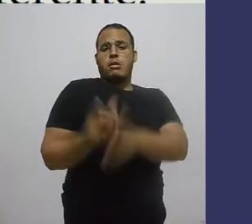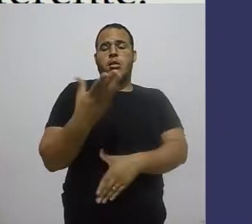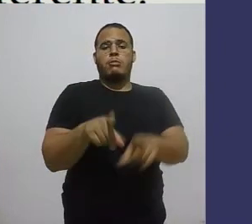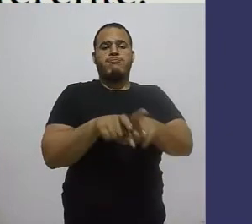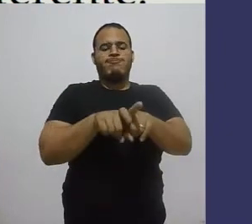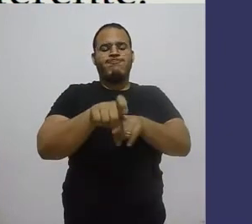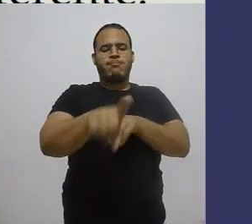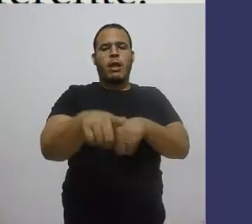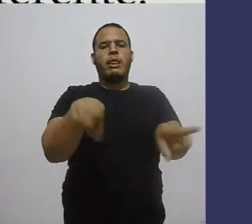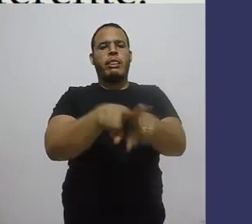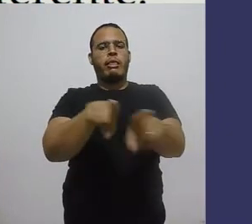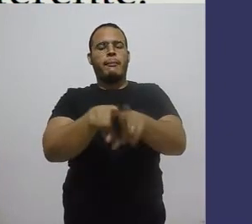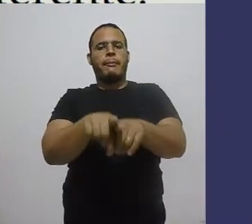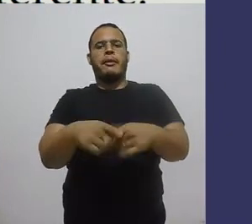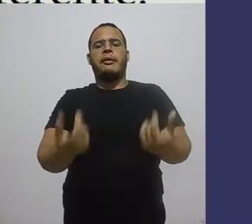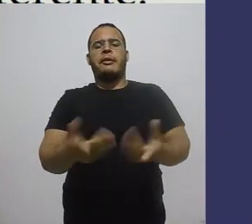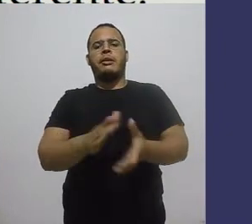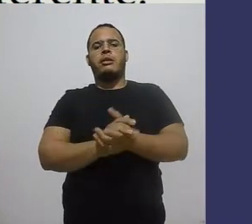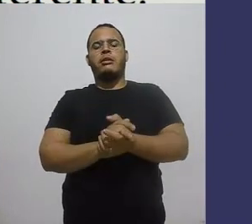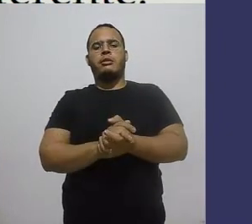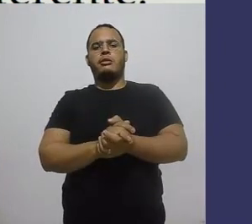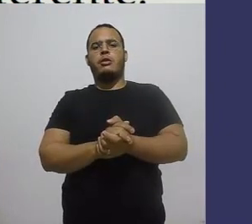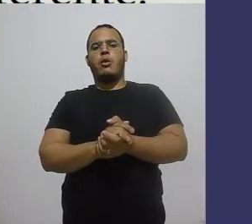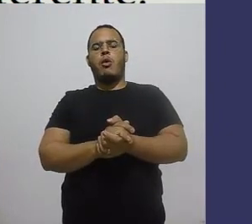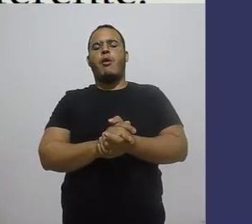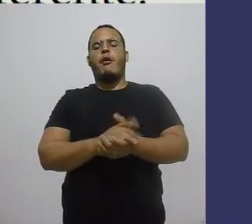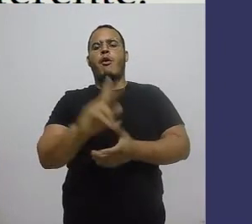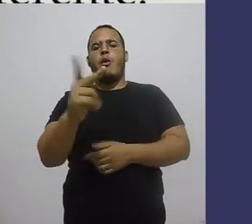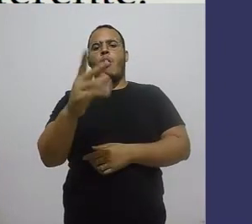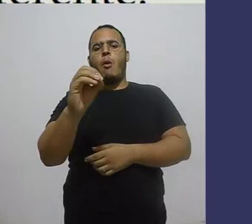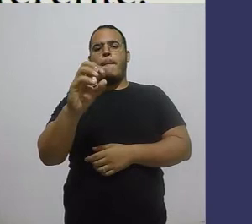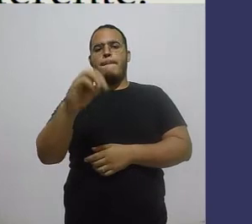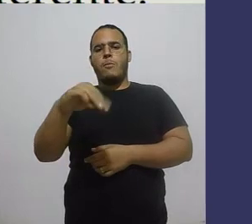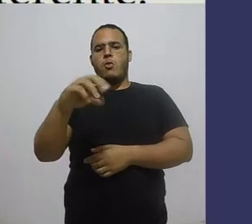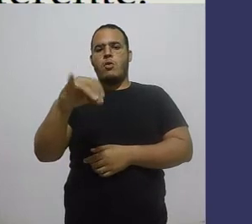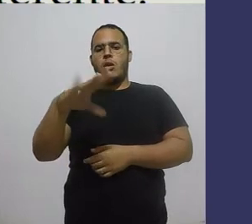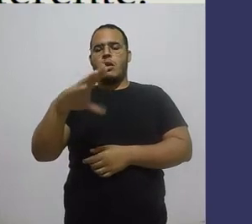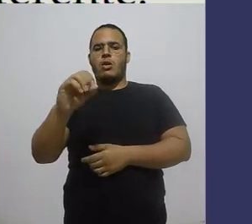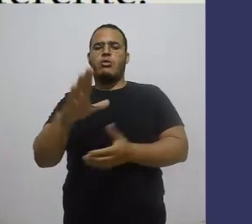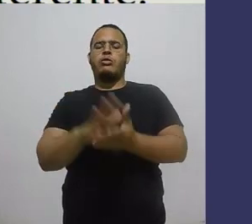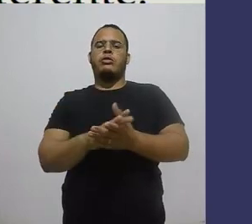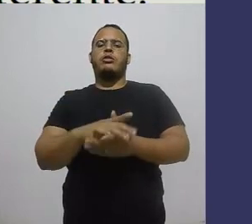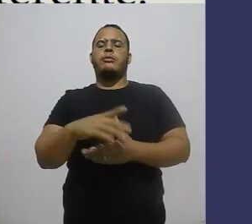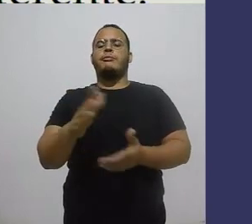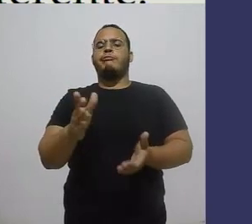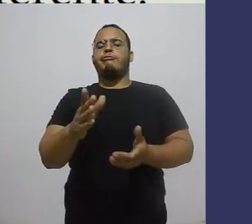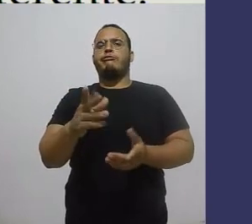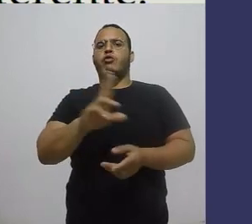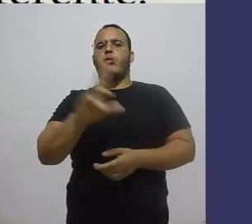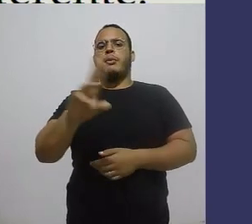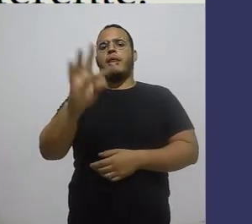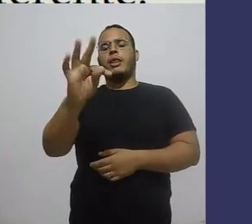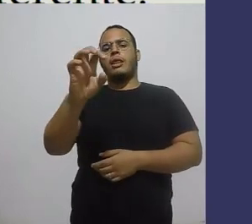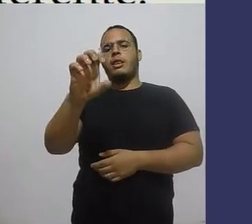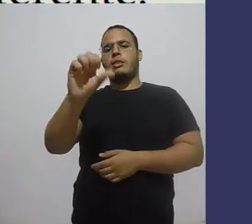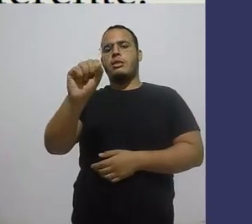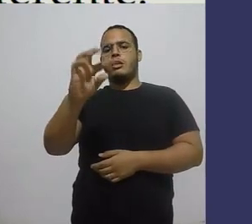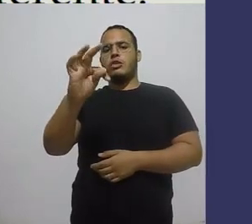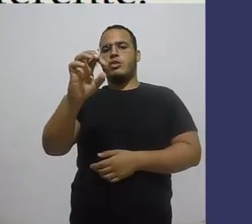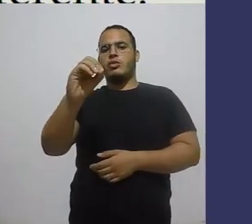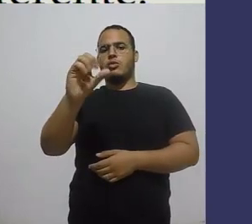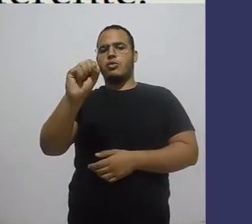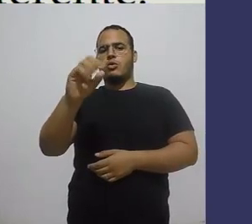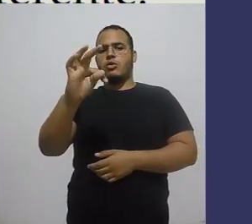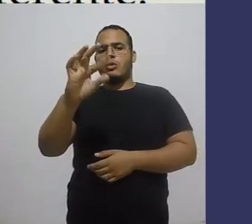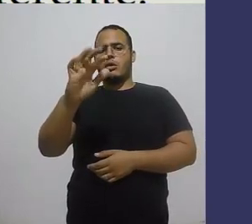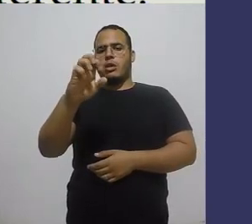dos espermatozoides e de alguns hormônios, como por exemplo a testosterona, ok? Eles são aí formados por